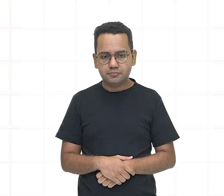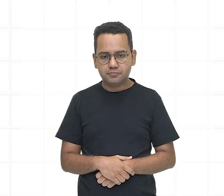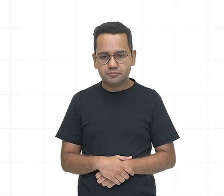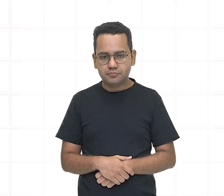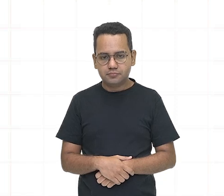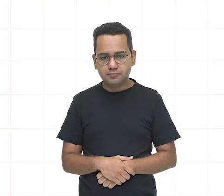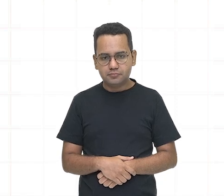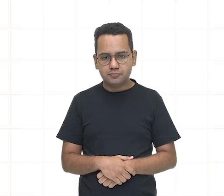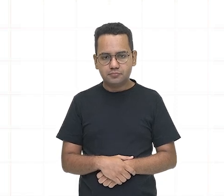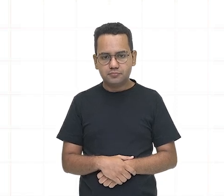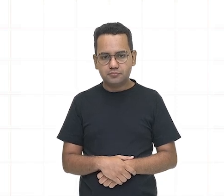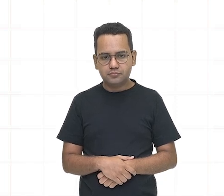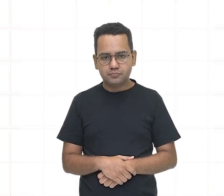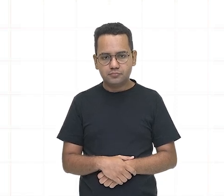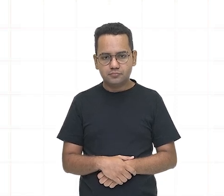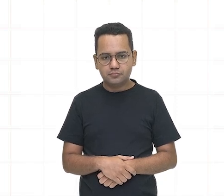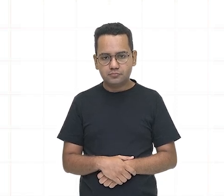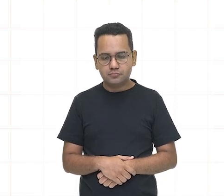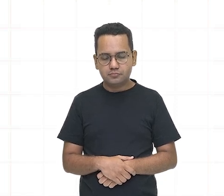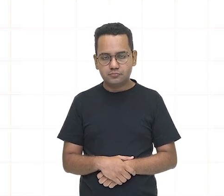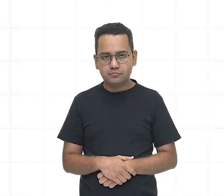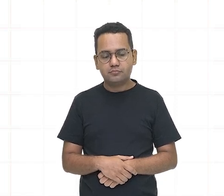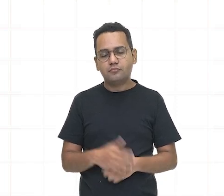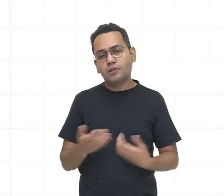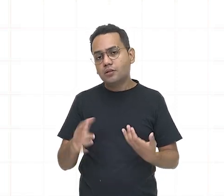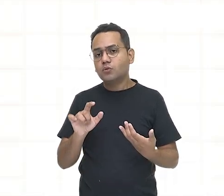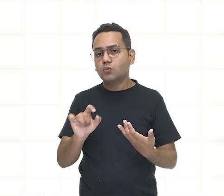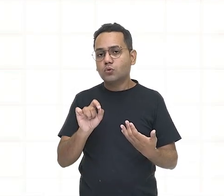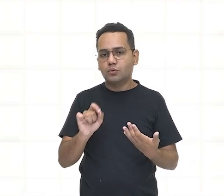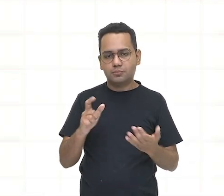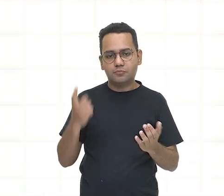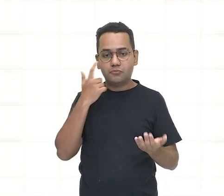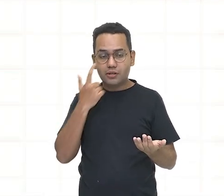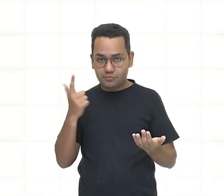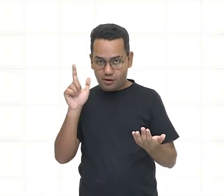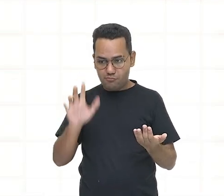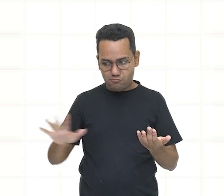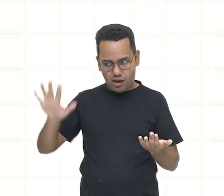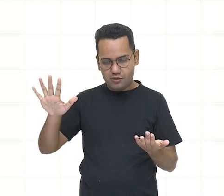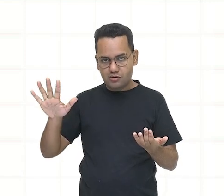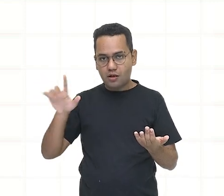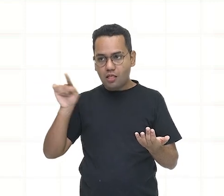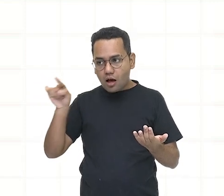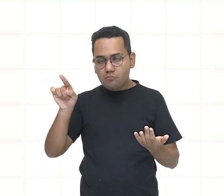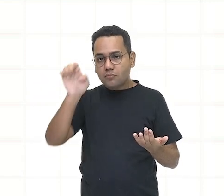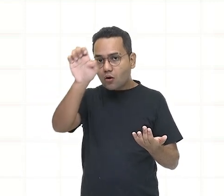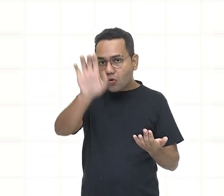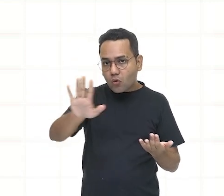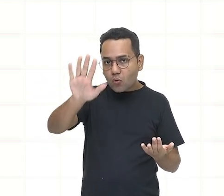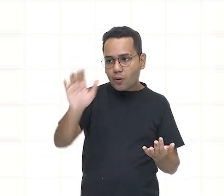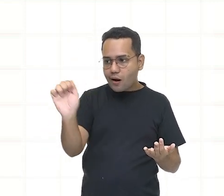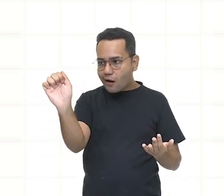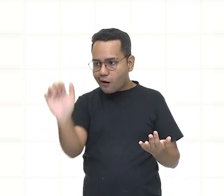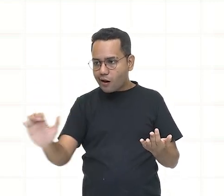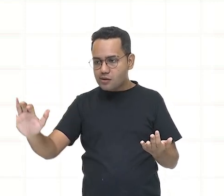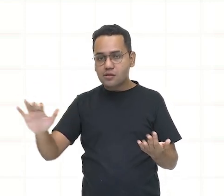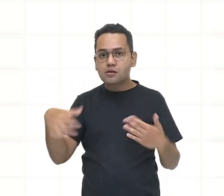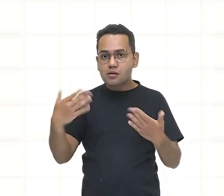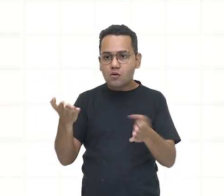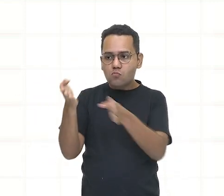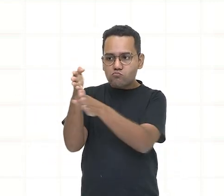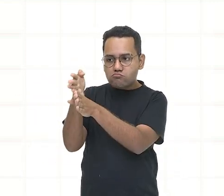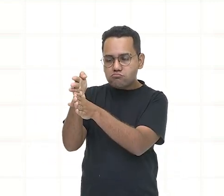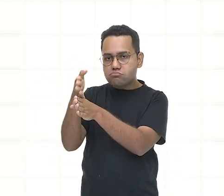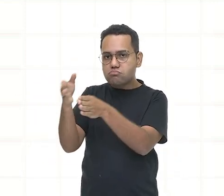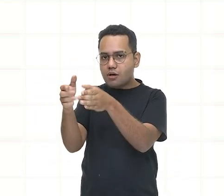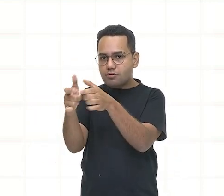essa conexão da Europa com a Ásia, ok? Então, a Rússia, né, é um país que faz a fronteira